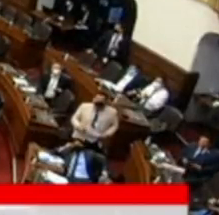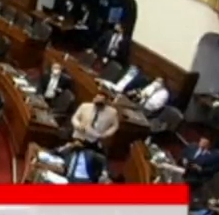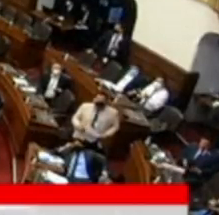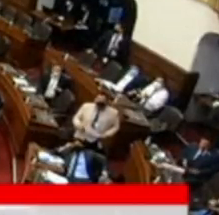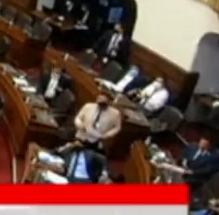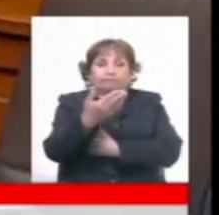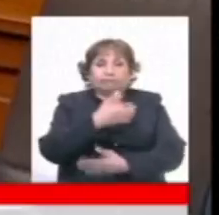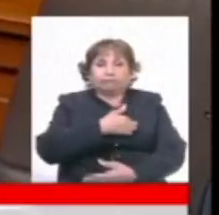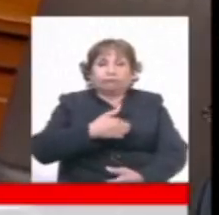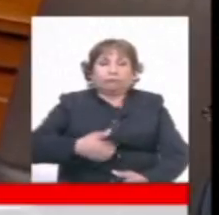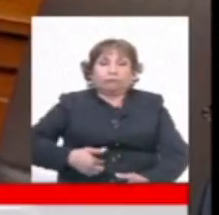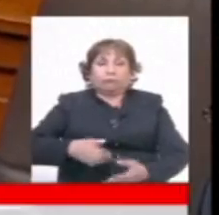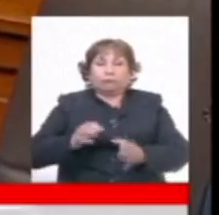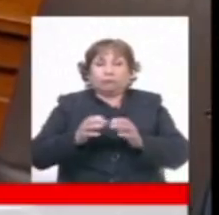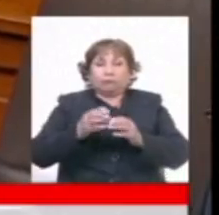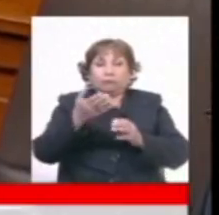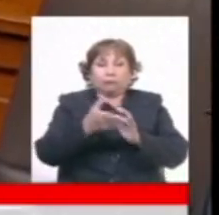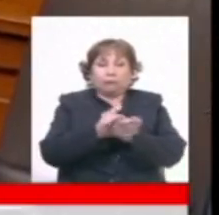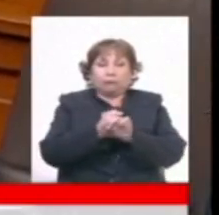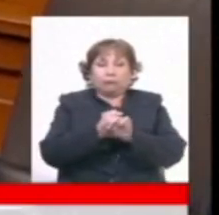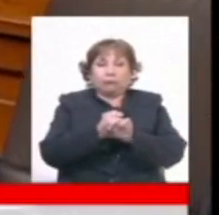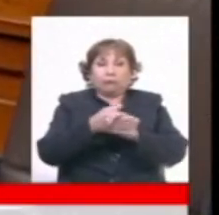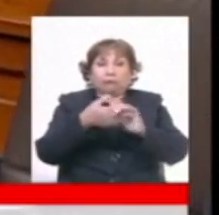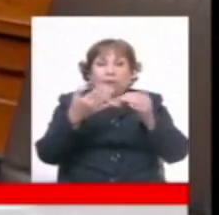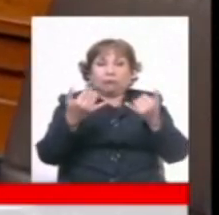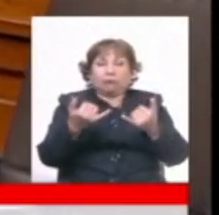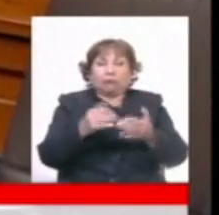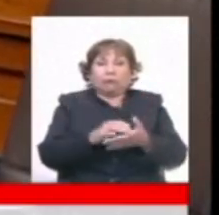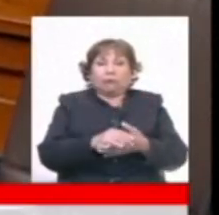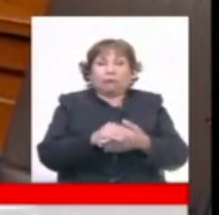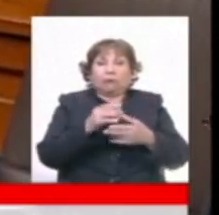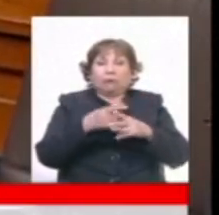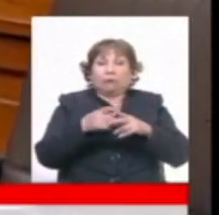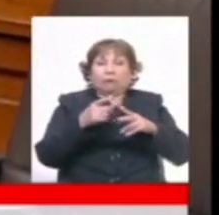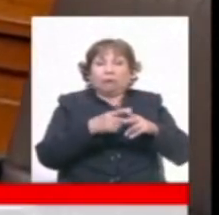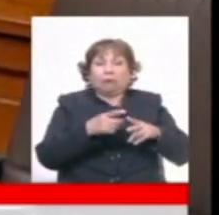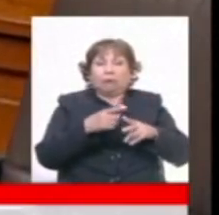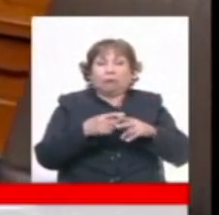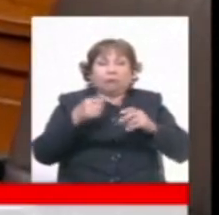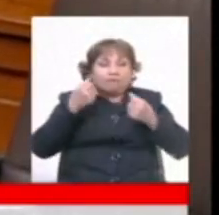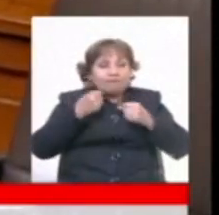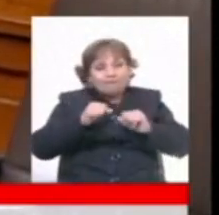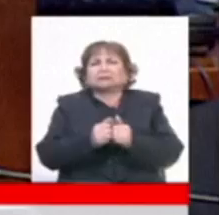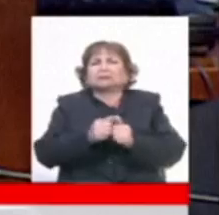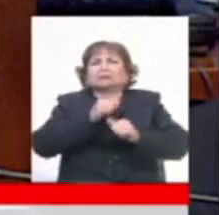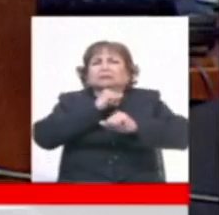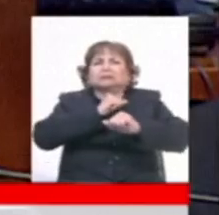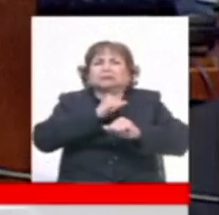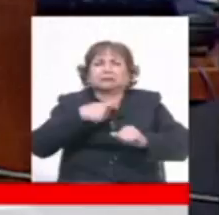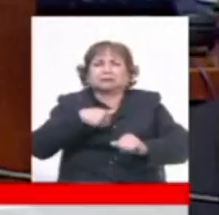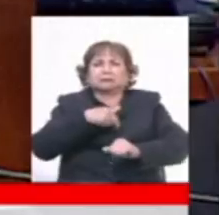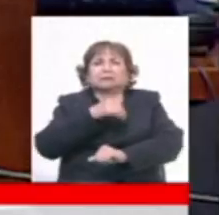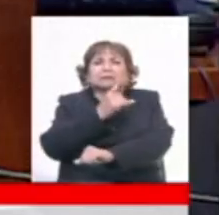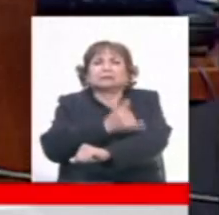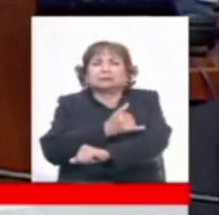apontam suas constantes crises ministeriais a comunidade de Estados latino-americanos e caribenhos a celac expressão no fim de